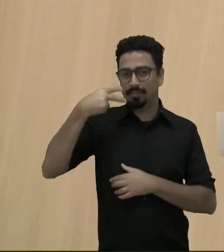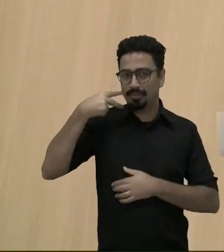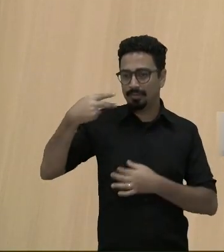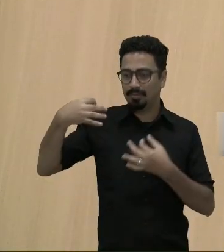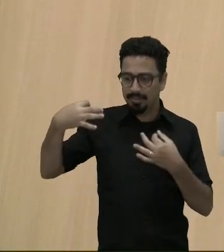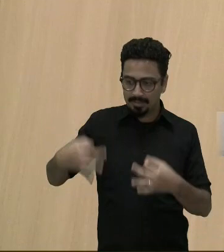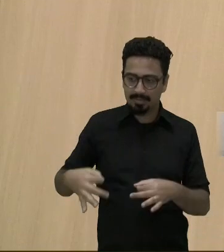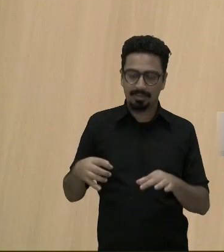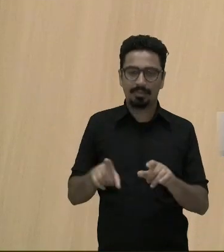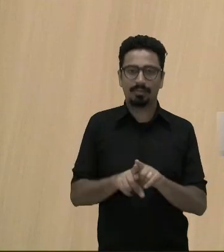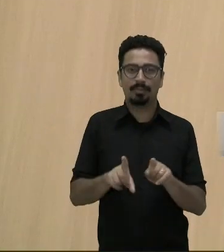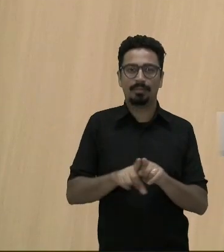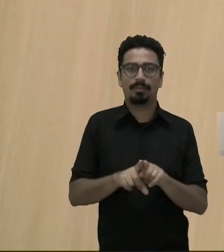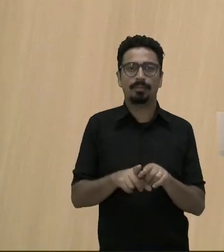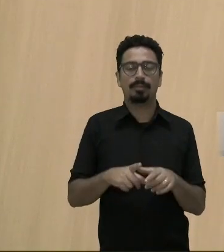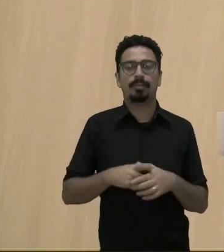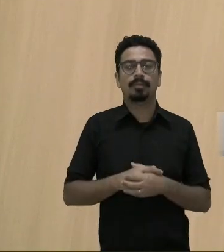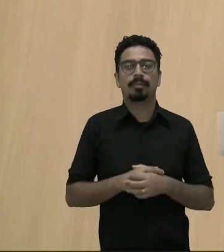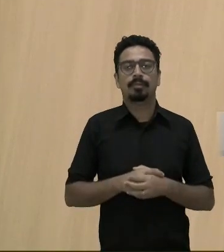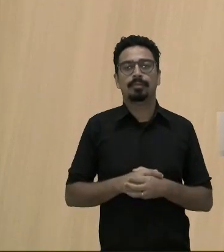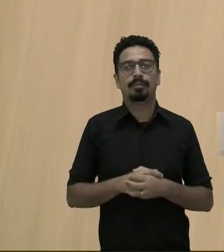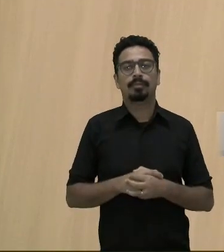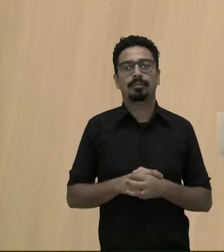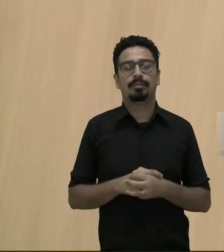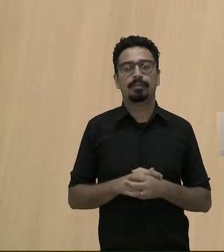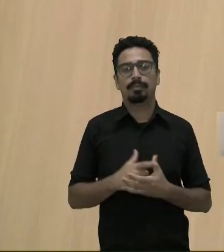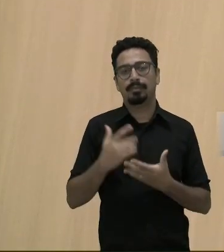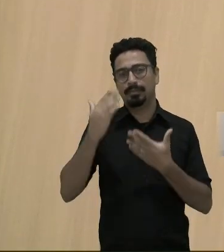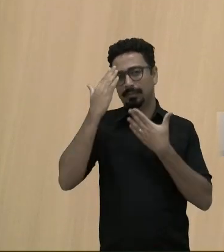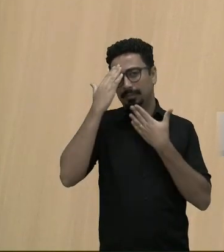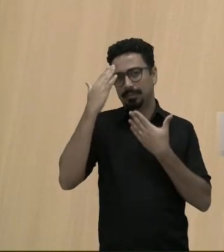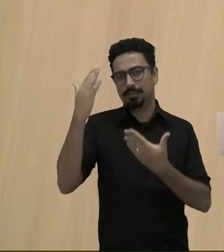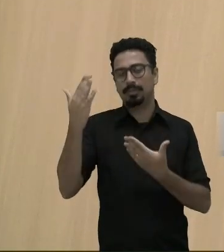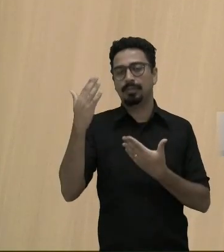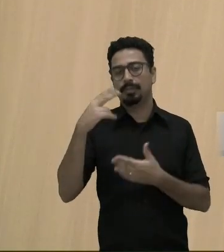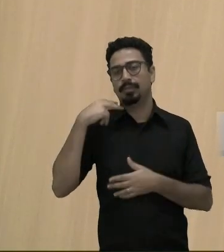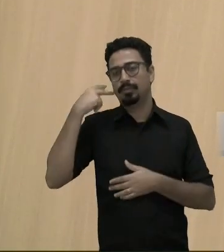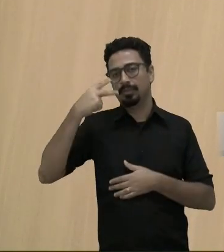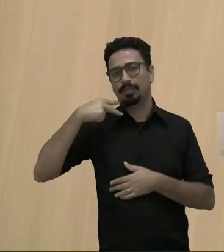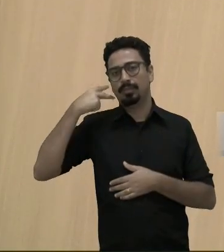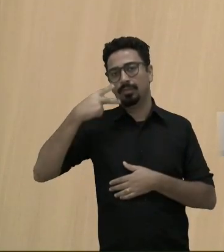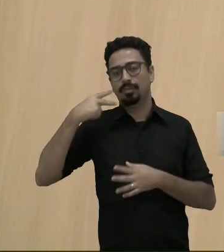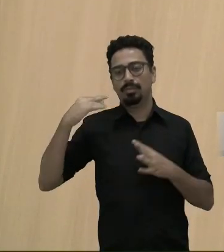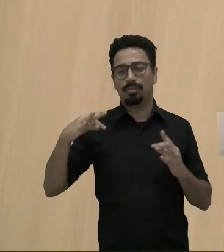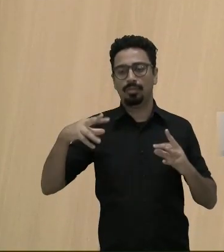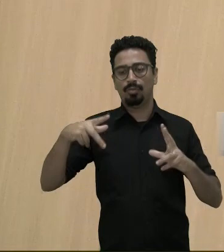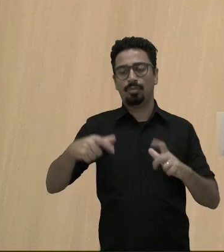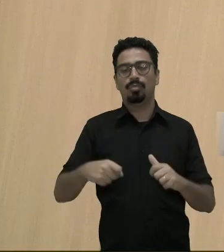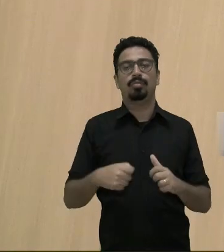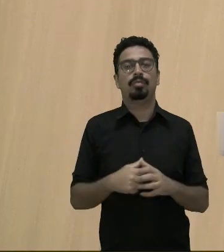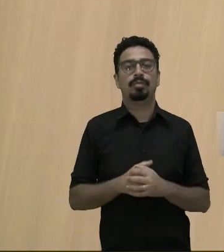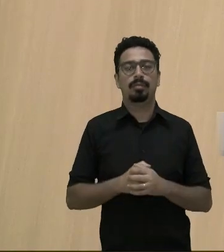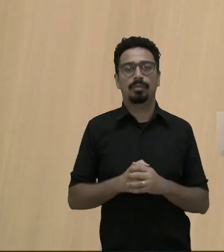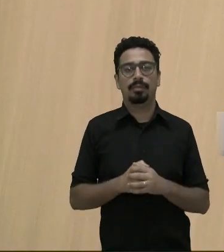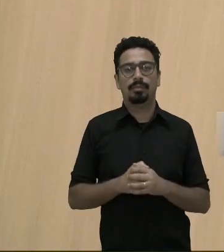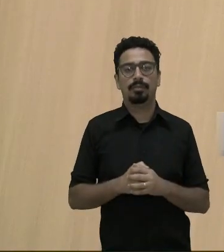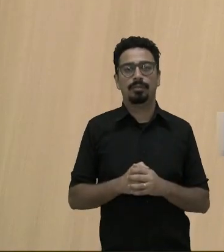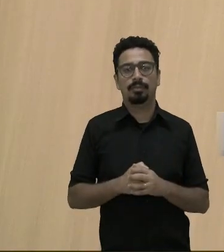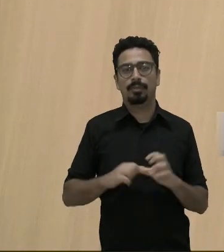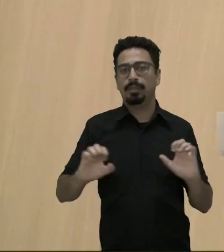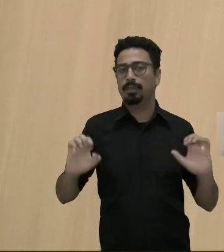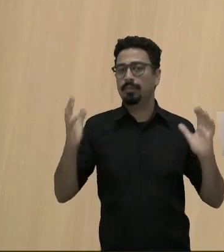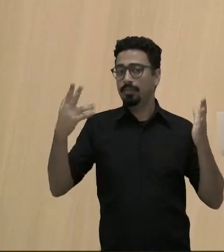aceitado e agradecer o nosso amigo vereador, a todos que a festa hoje